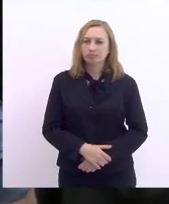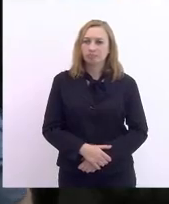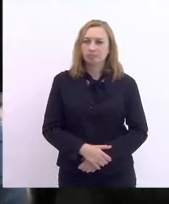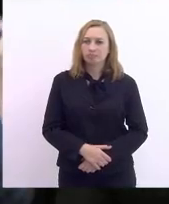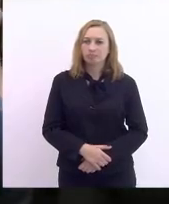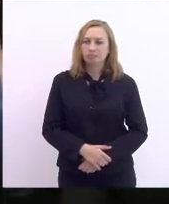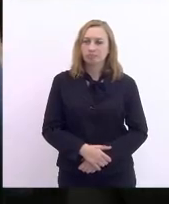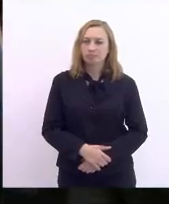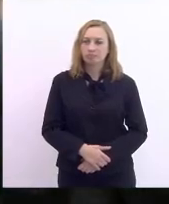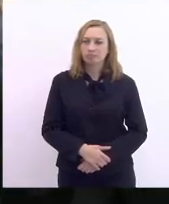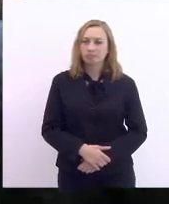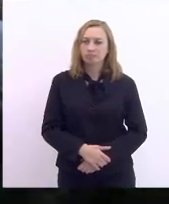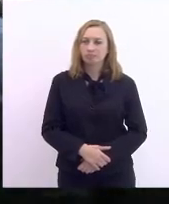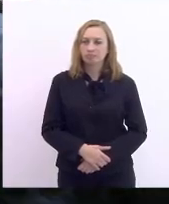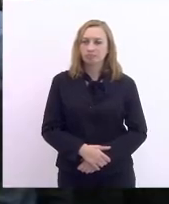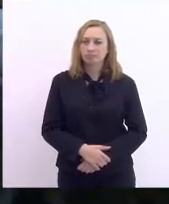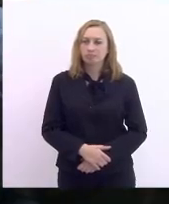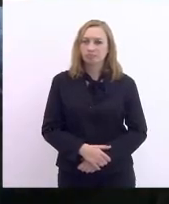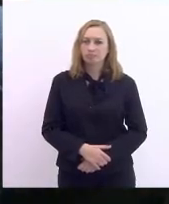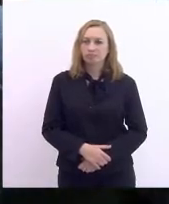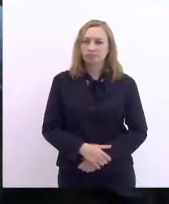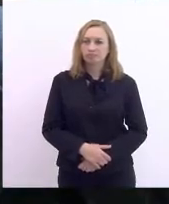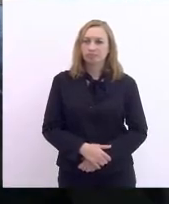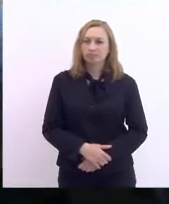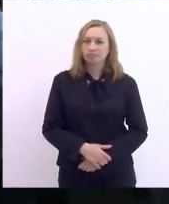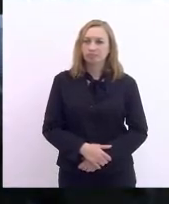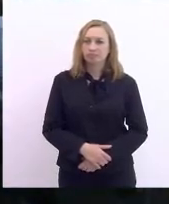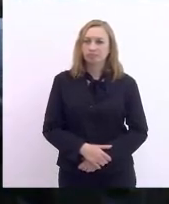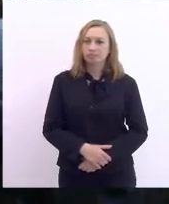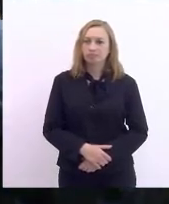E aí E aí